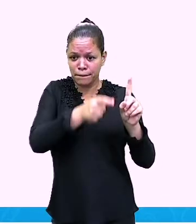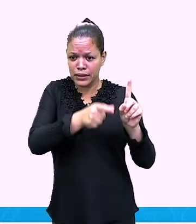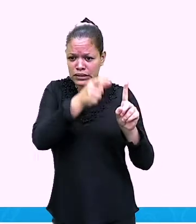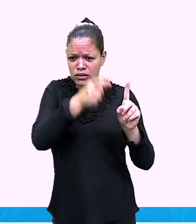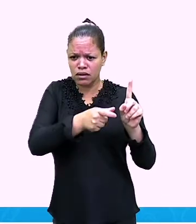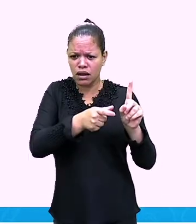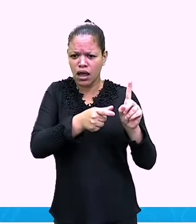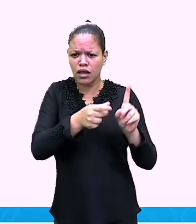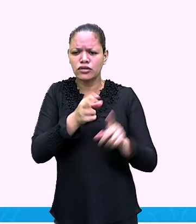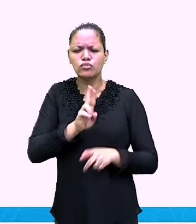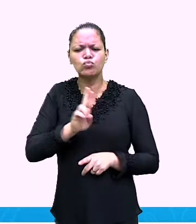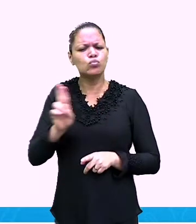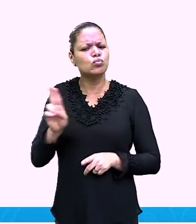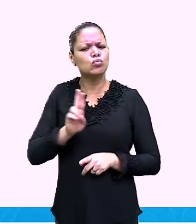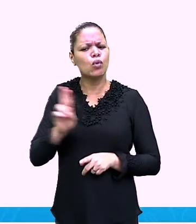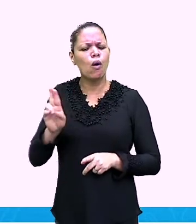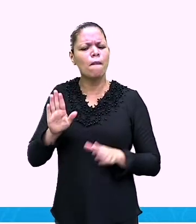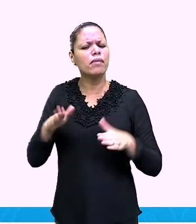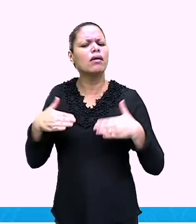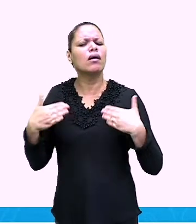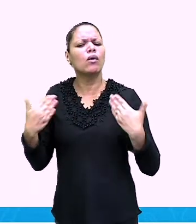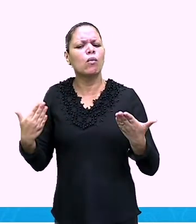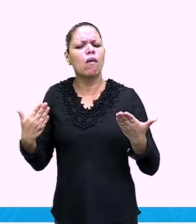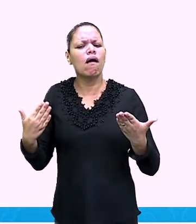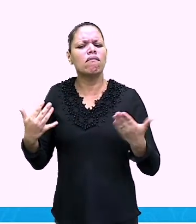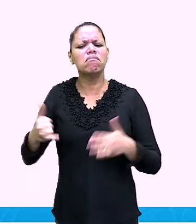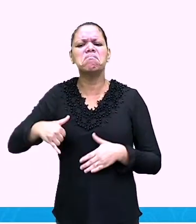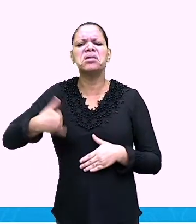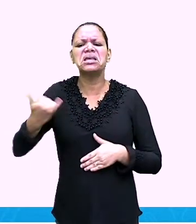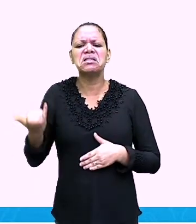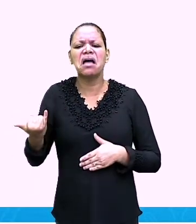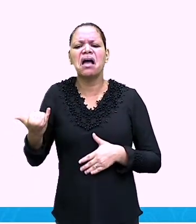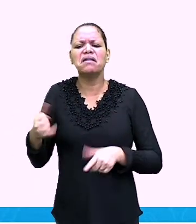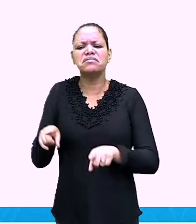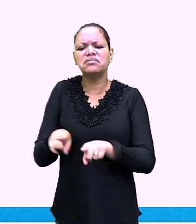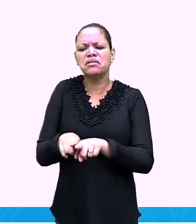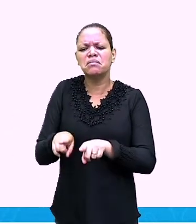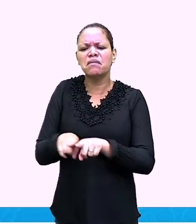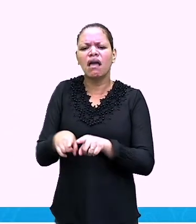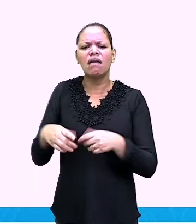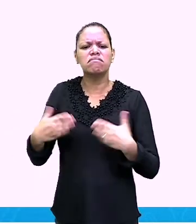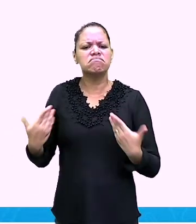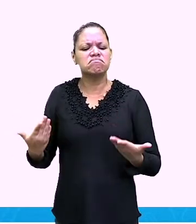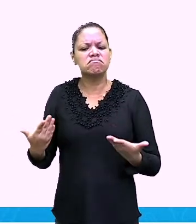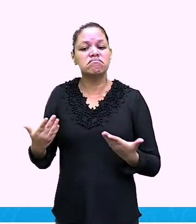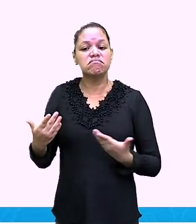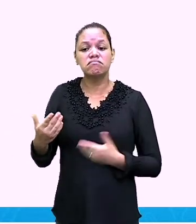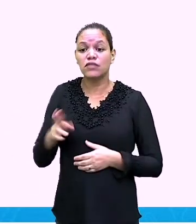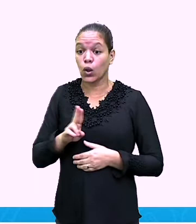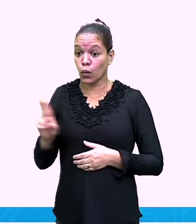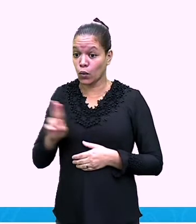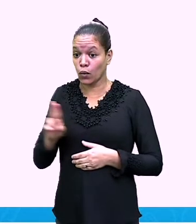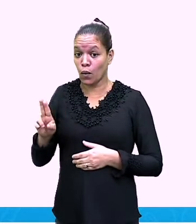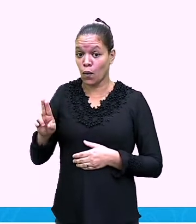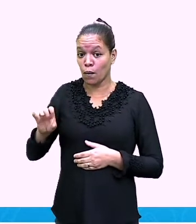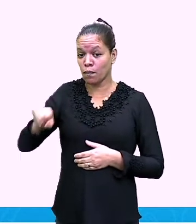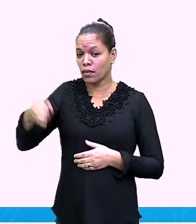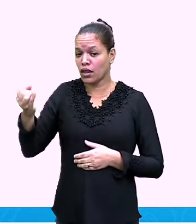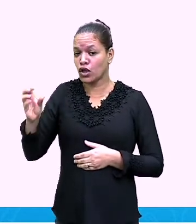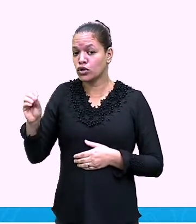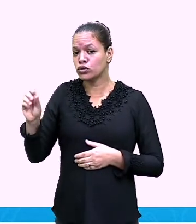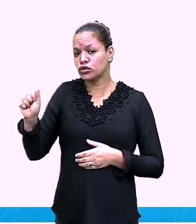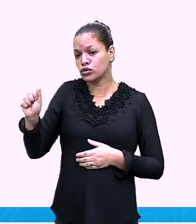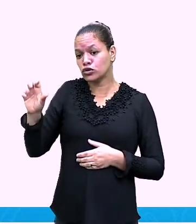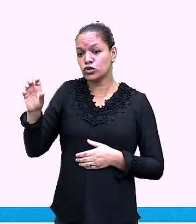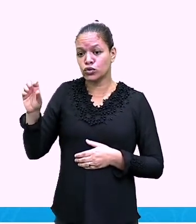sua idade? Tá bem lá no comecinho, quando o João se apresenta no texto. Ele, né, João, e ele tem 9 anos.